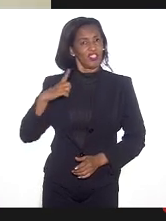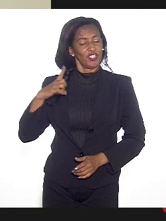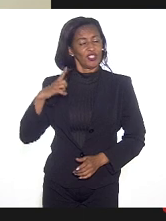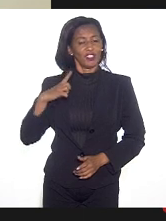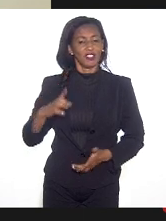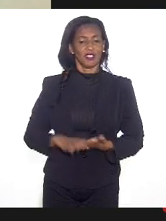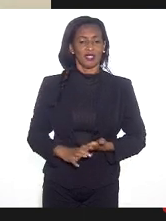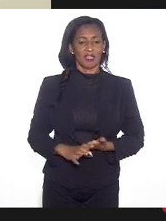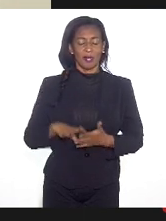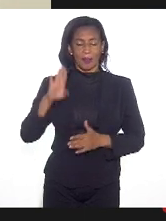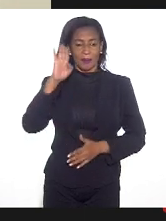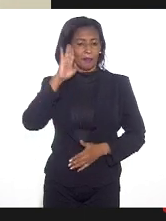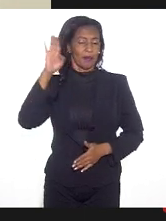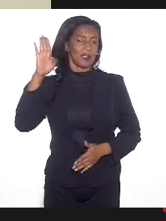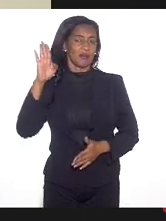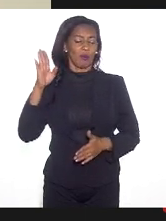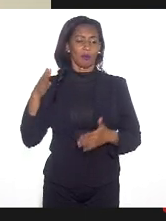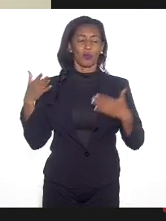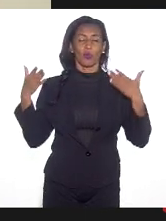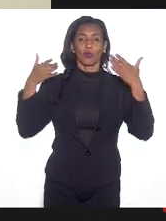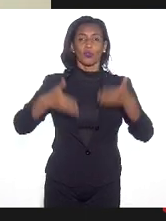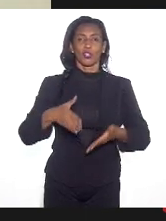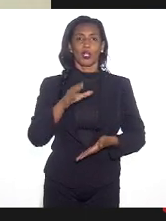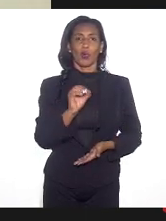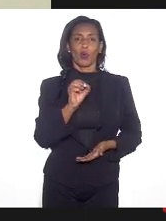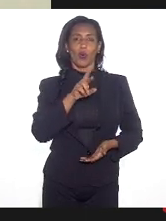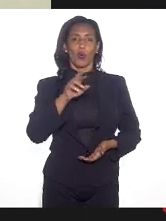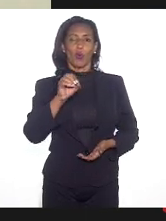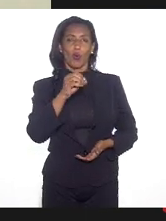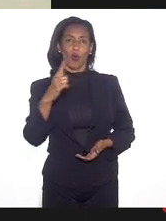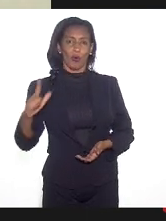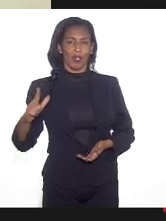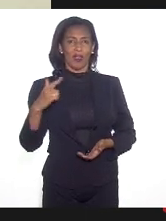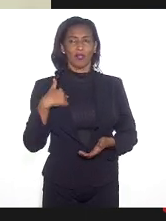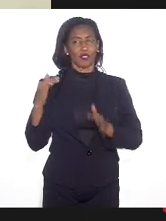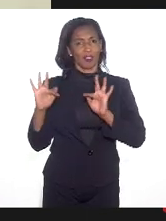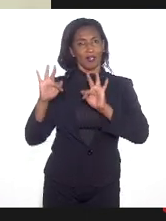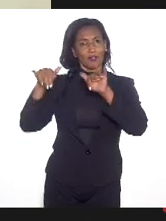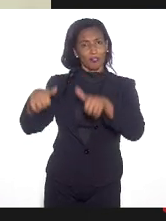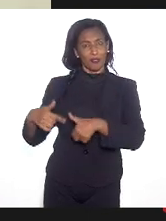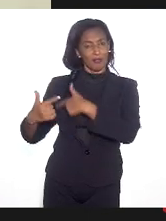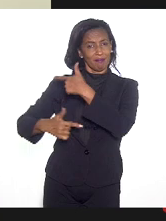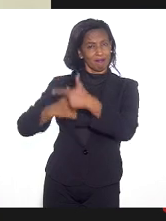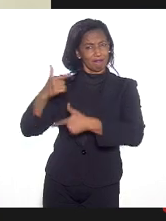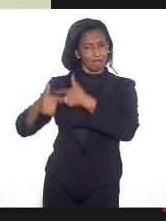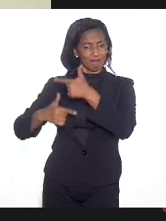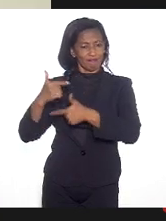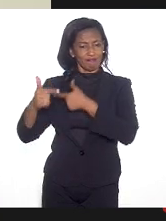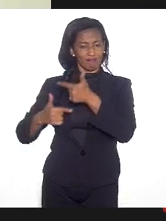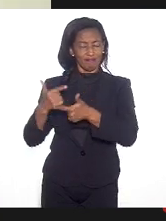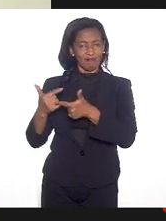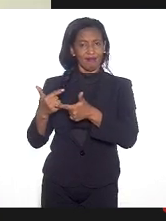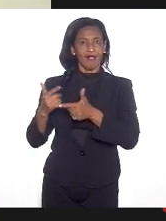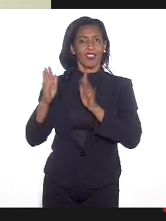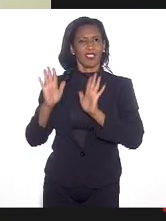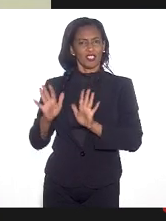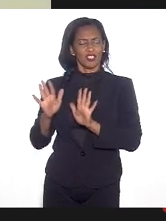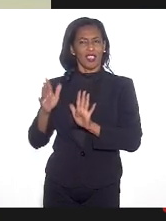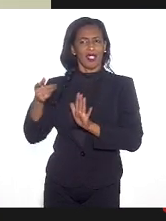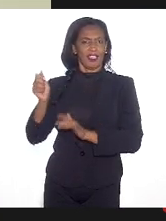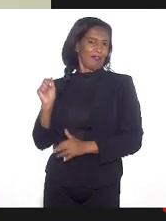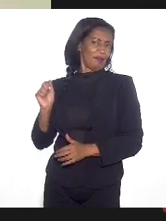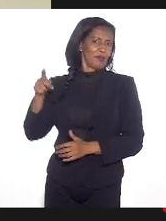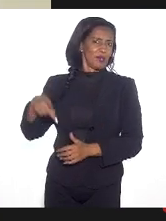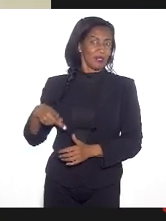momento, principalmente quando chega o coronel aí, já está no final de carreira, já brevemente indo para casa, bem novo aí,